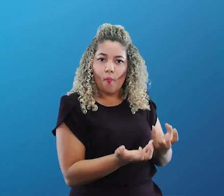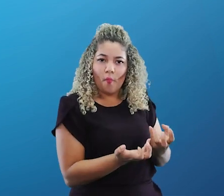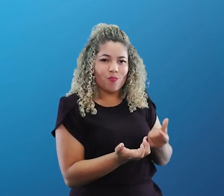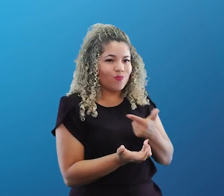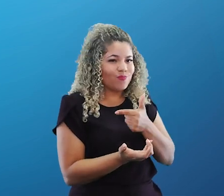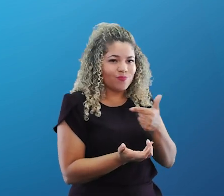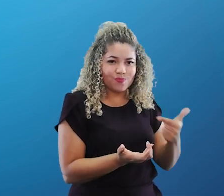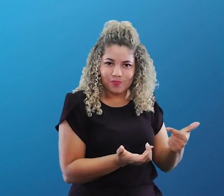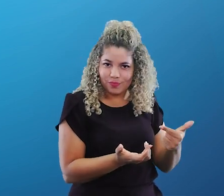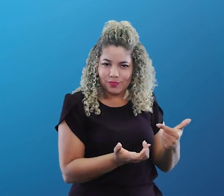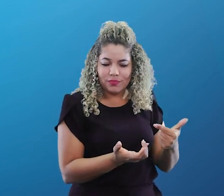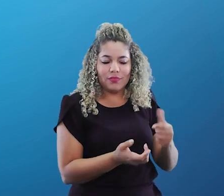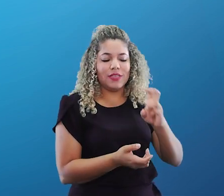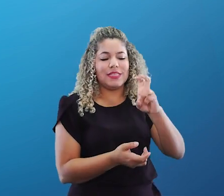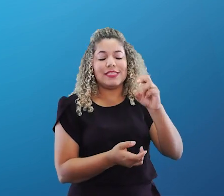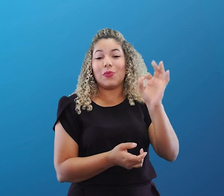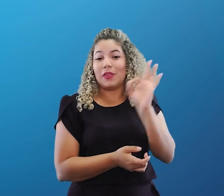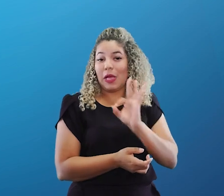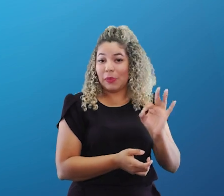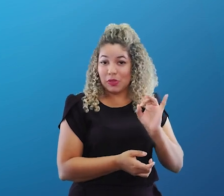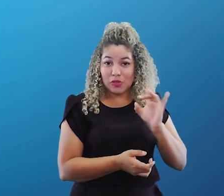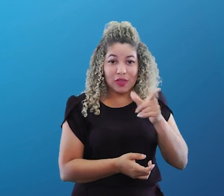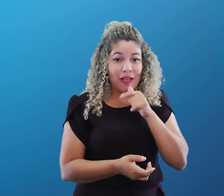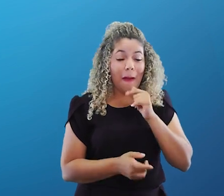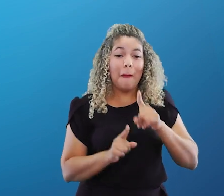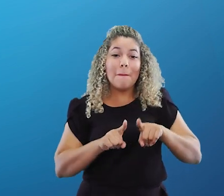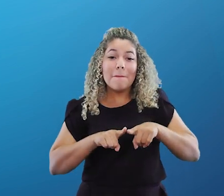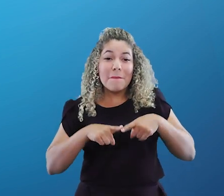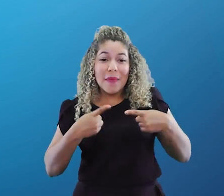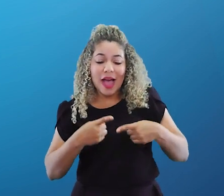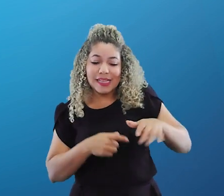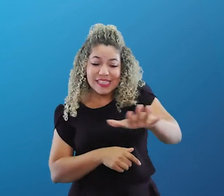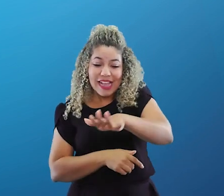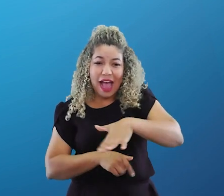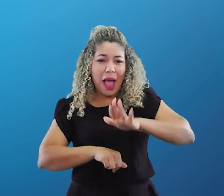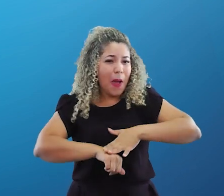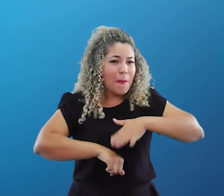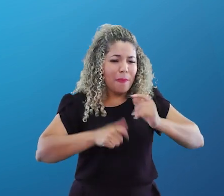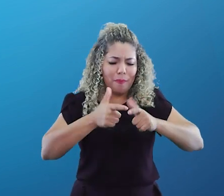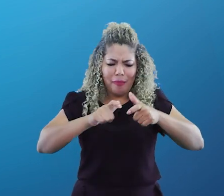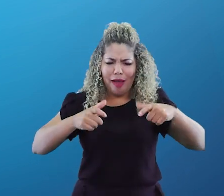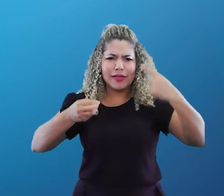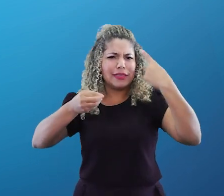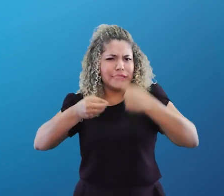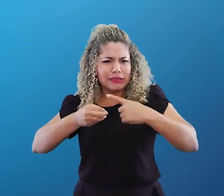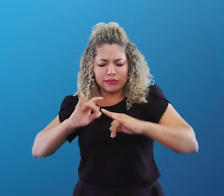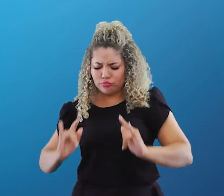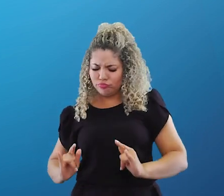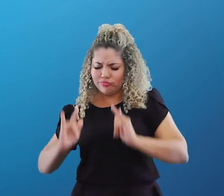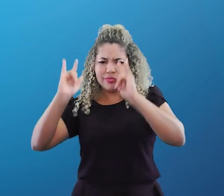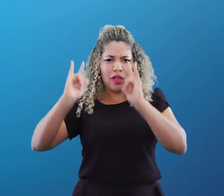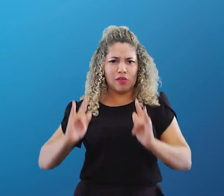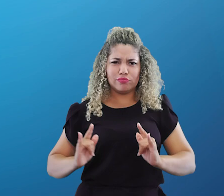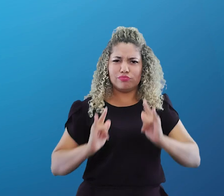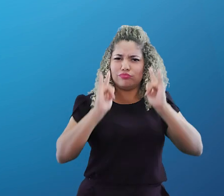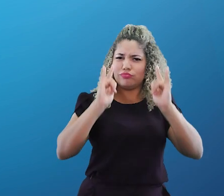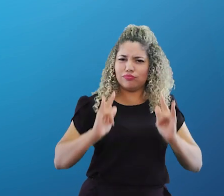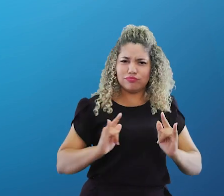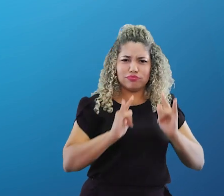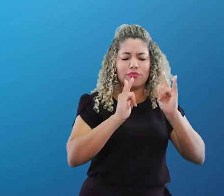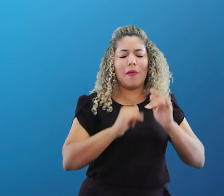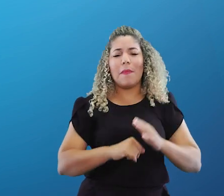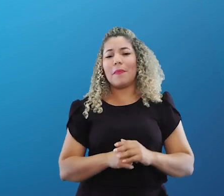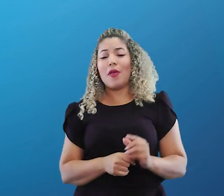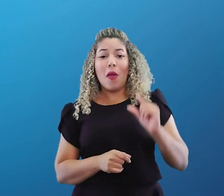mais reduzida, 50%. Quando chega na área totalmente urbana, aqui nós temos praticamente um percentual